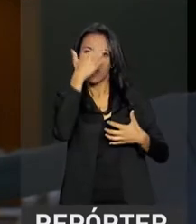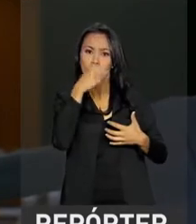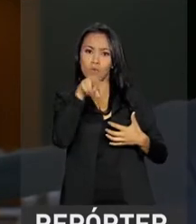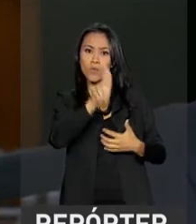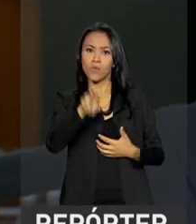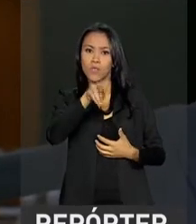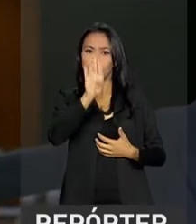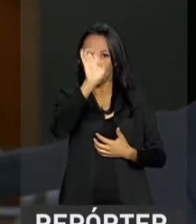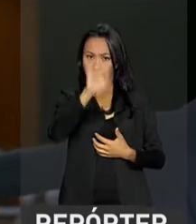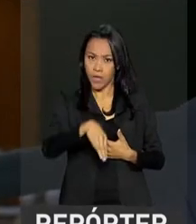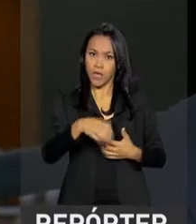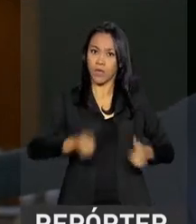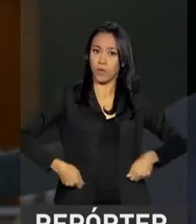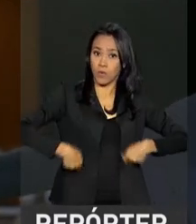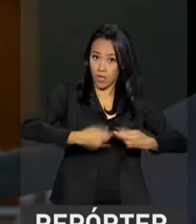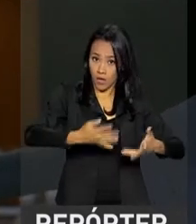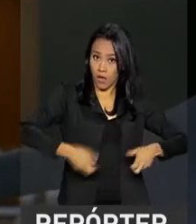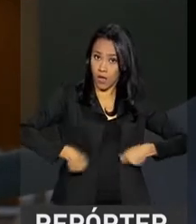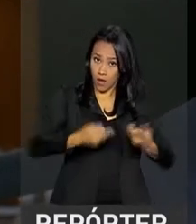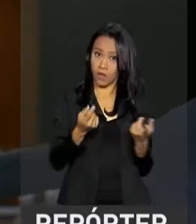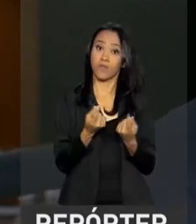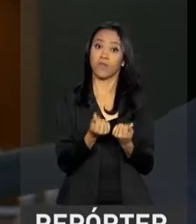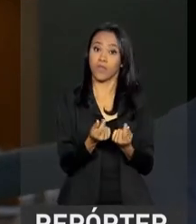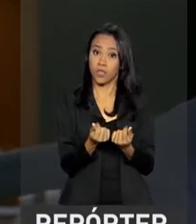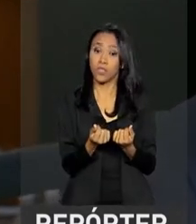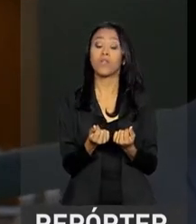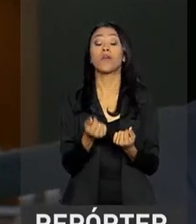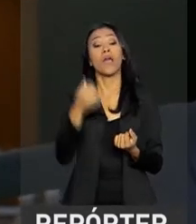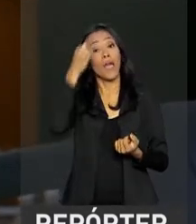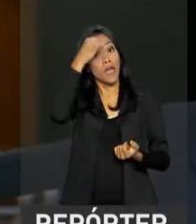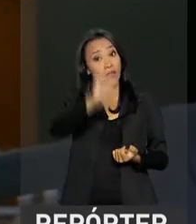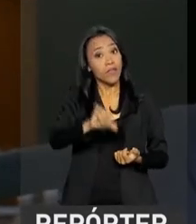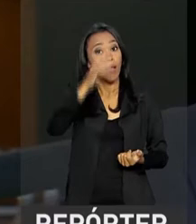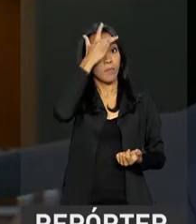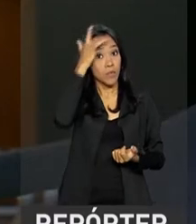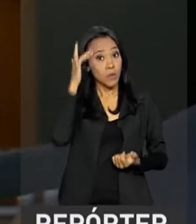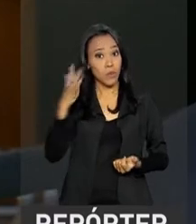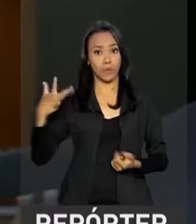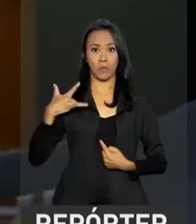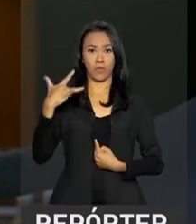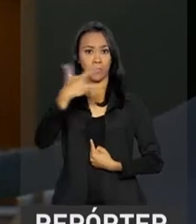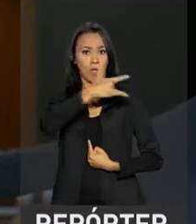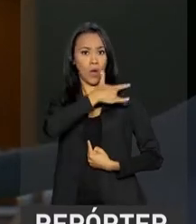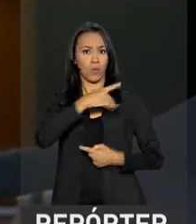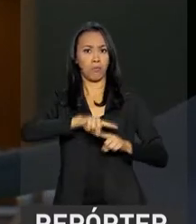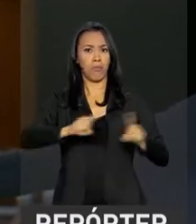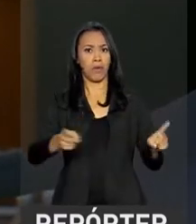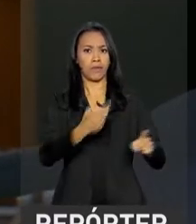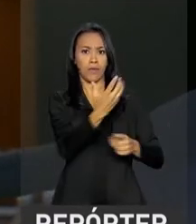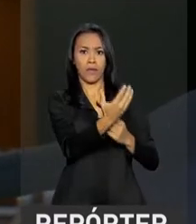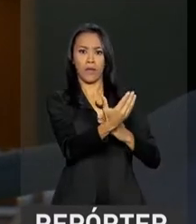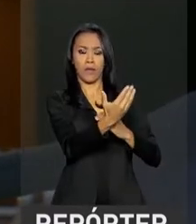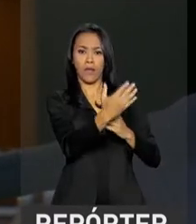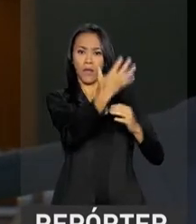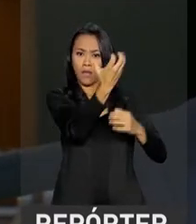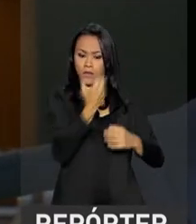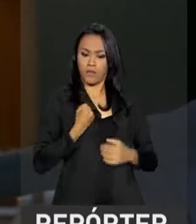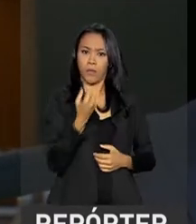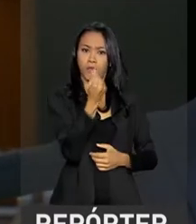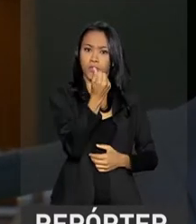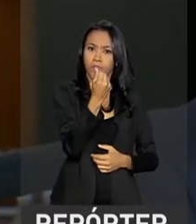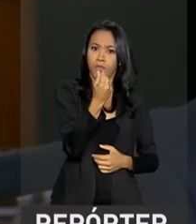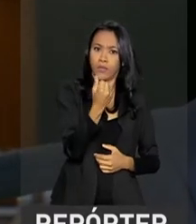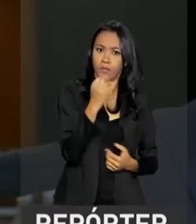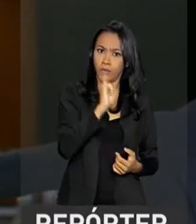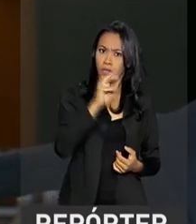evitar que pessoas recebiam indevidamente benefícios que estejam saudáveis recebendo auxílio doença e na essência